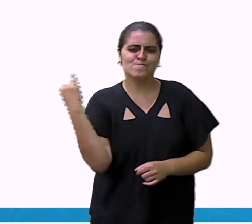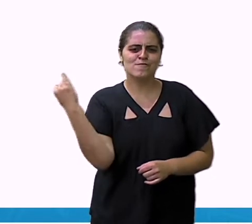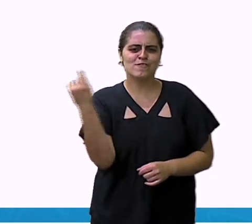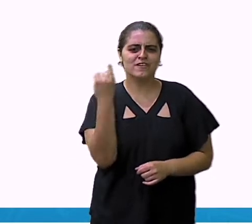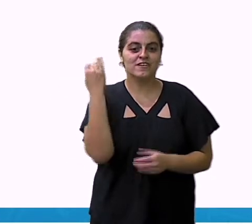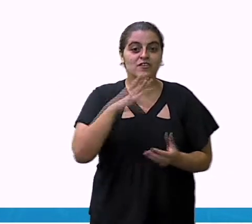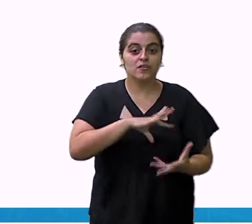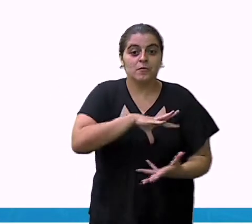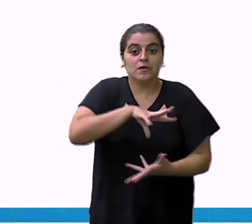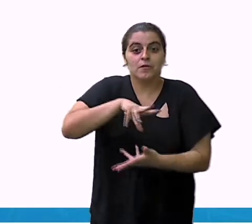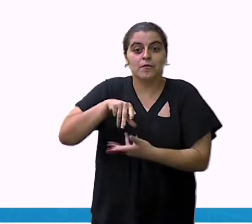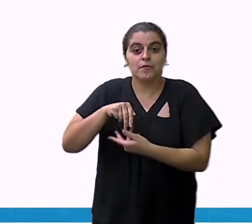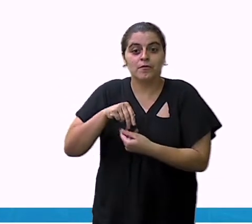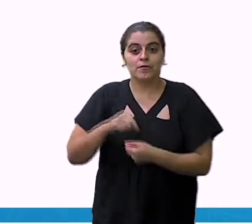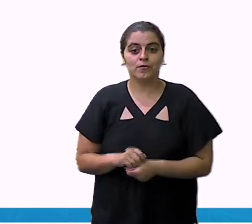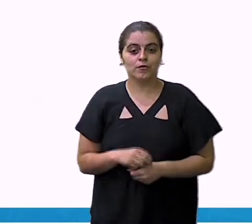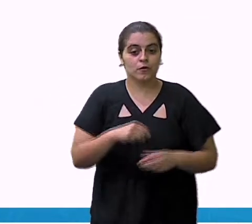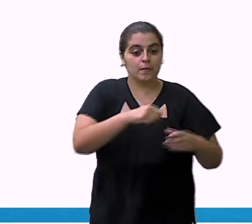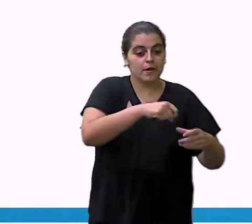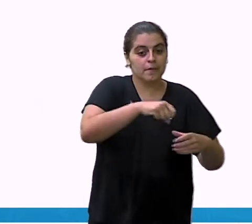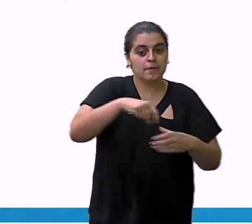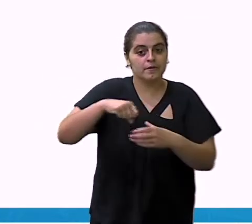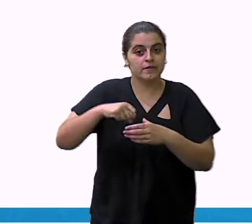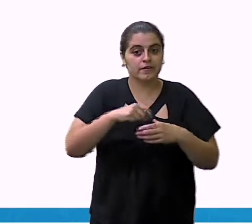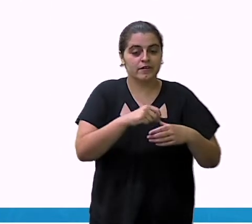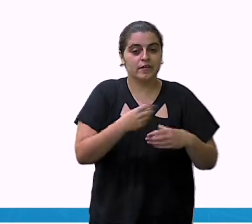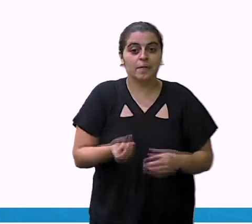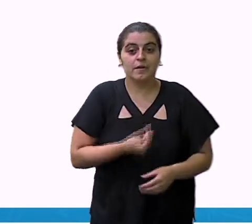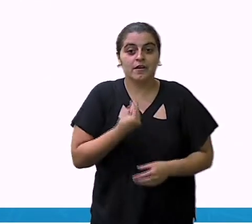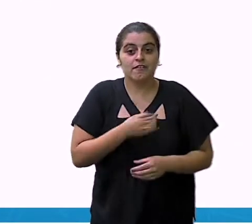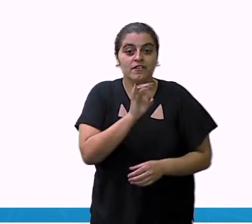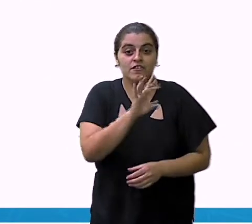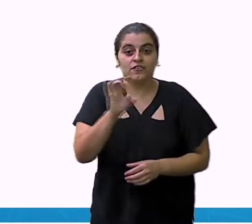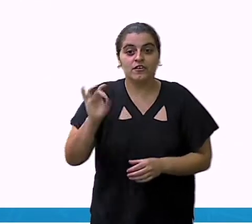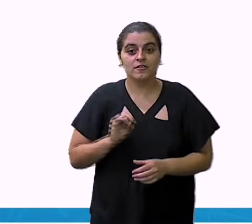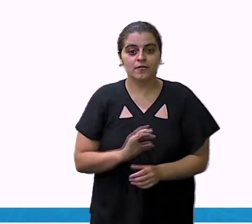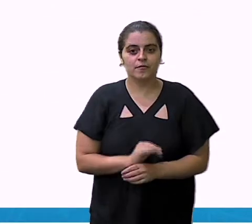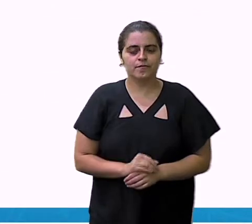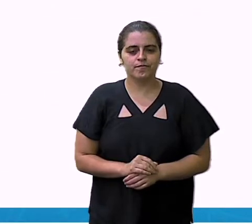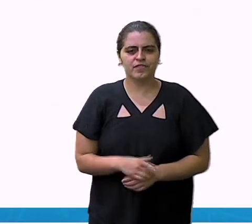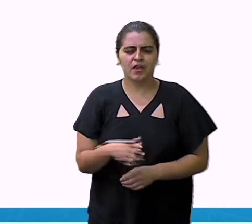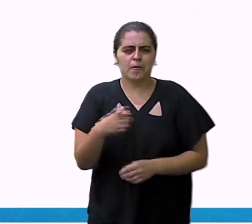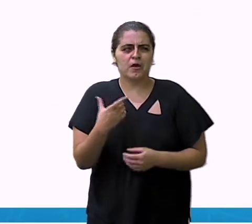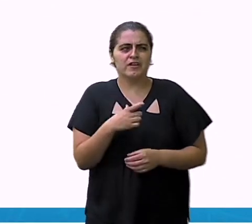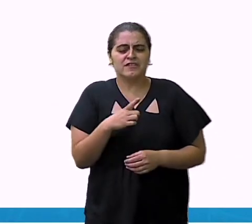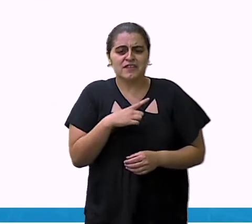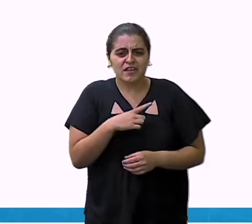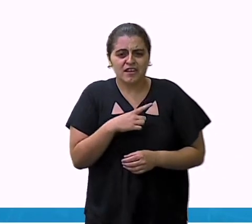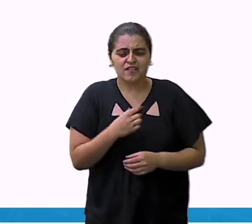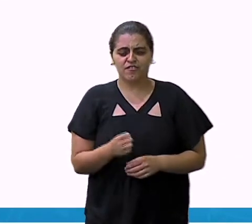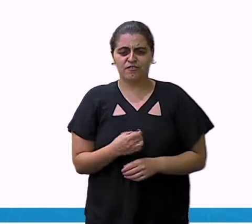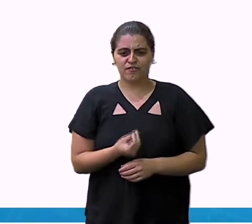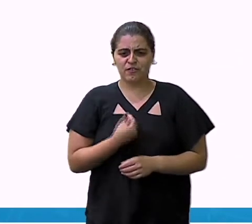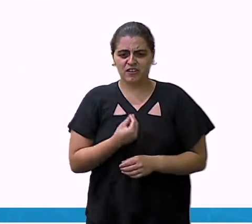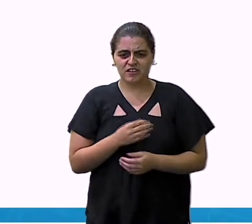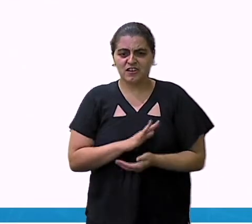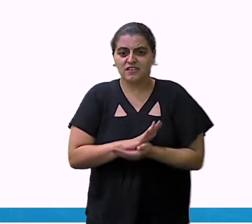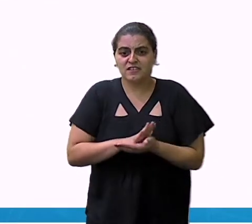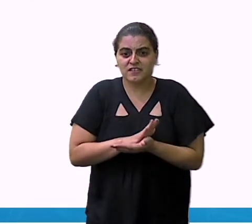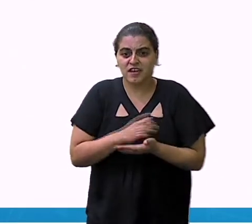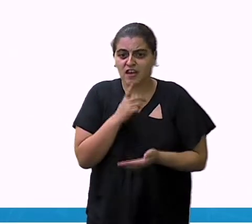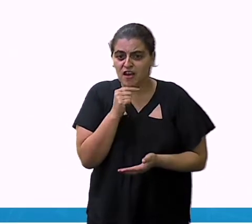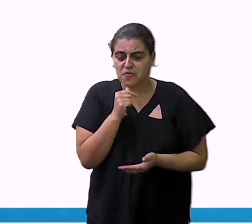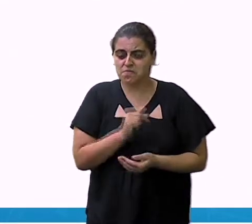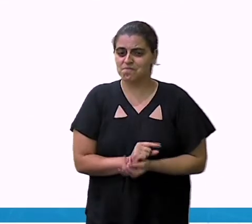importantes. Importante para a plantação, importante para a vida. Existe vida sem água? Com